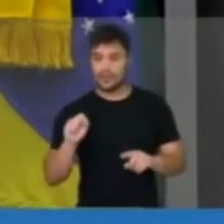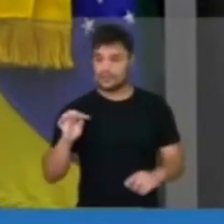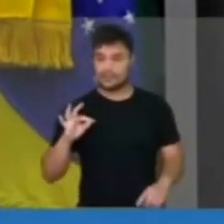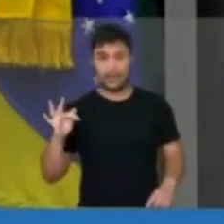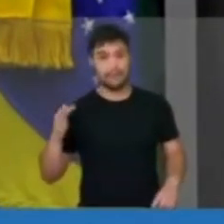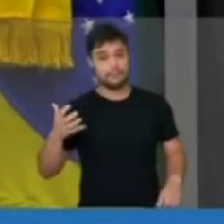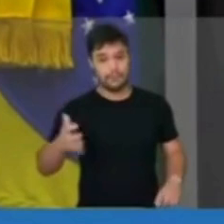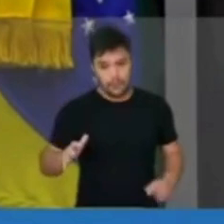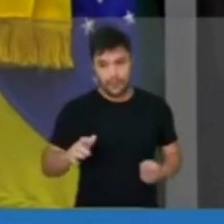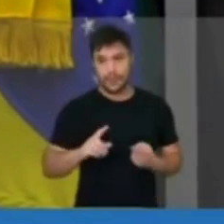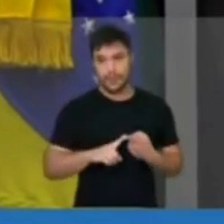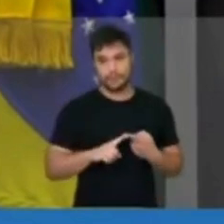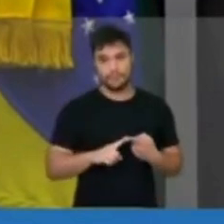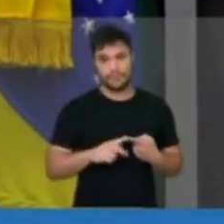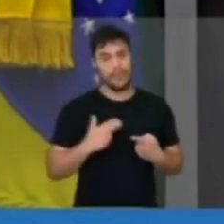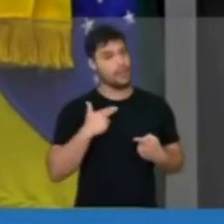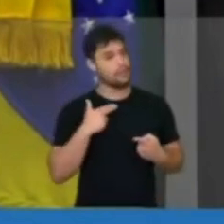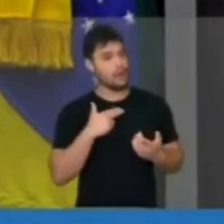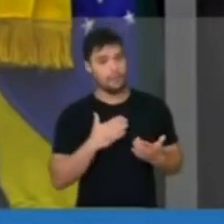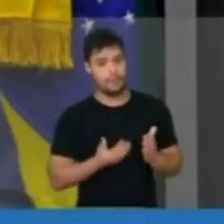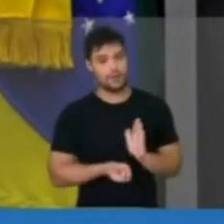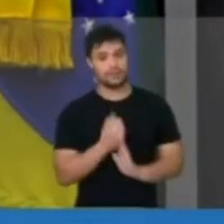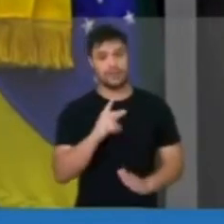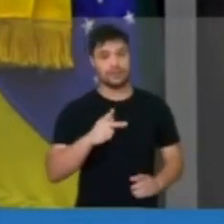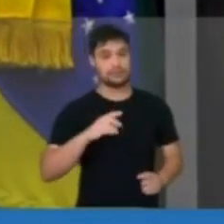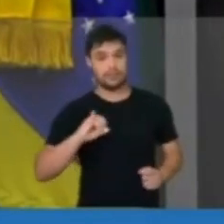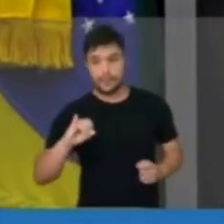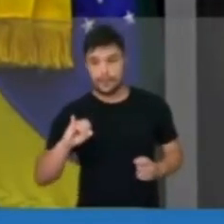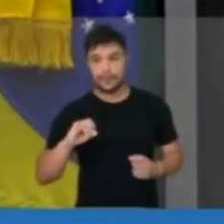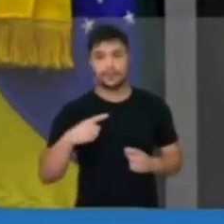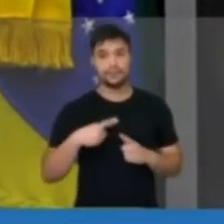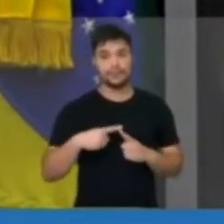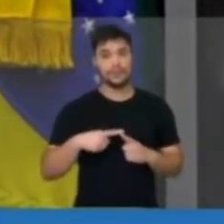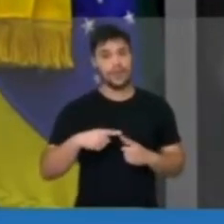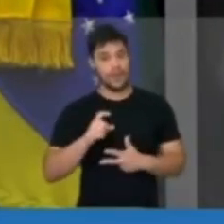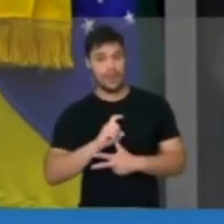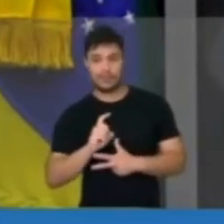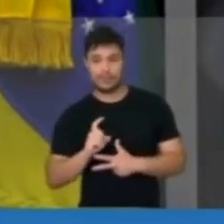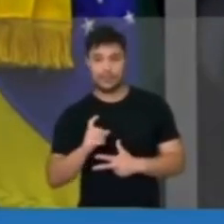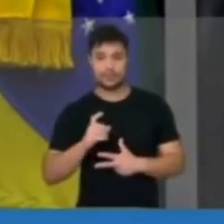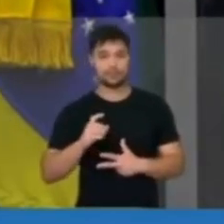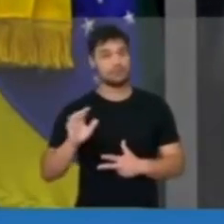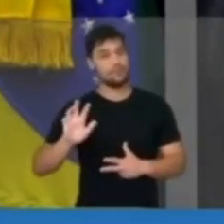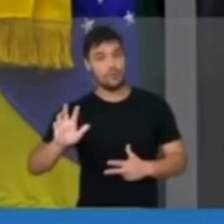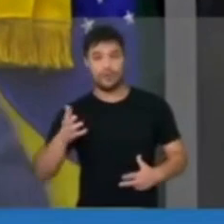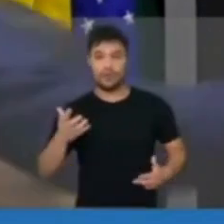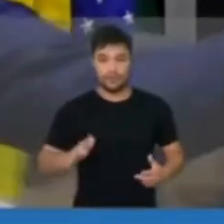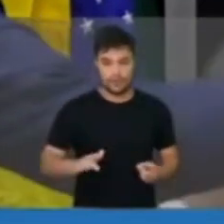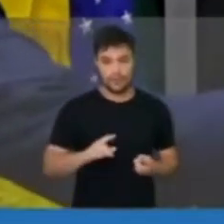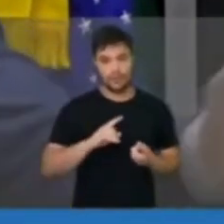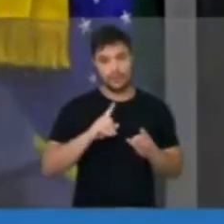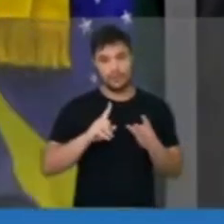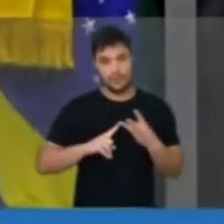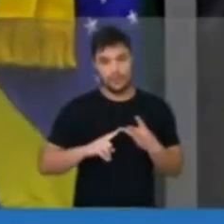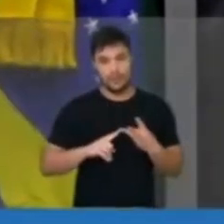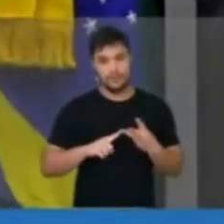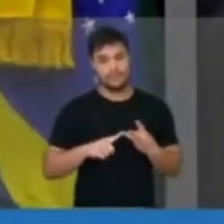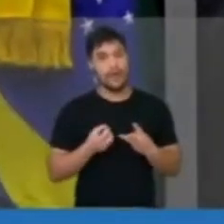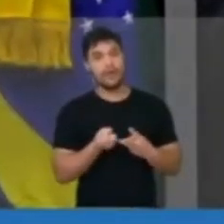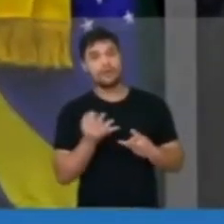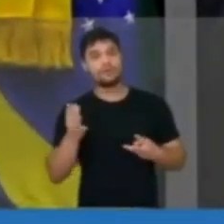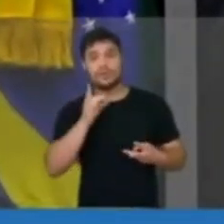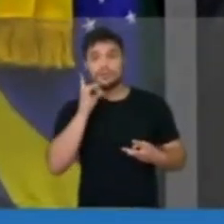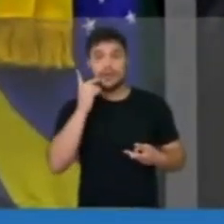quer, não podemos abrir CPI porque o executivo Lula não quer, vamos aumentar deputado para